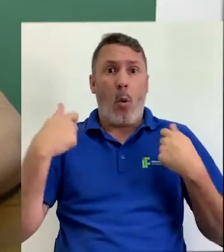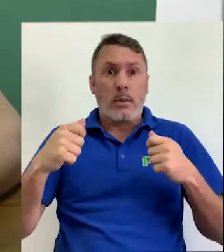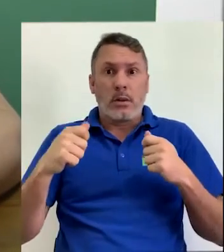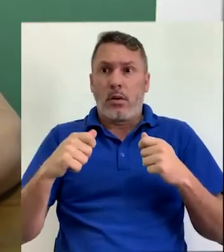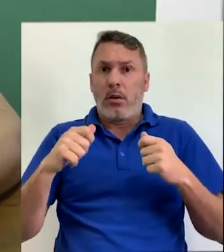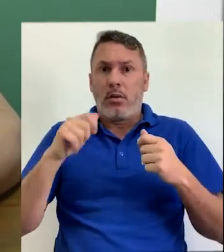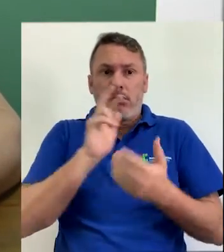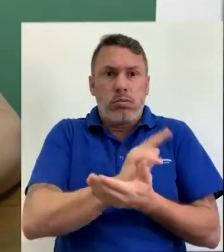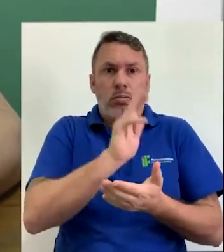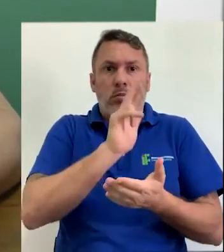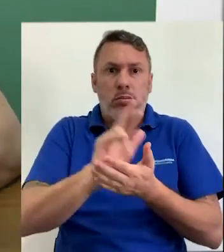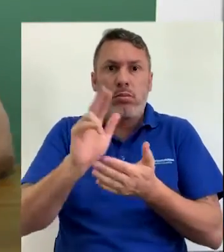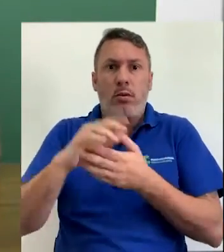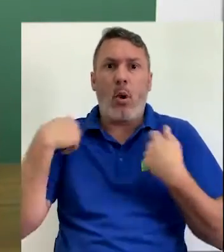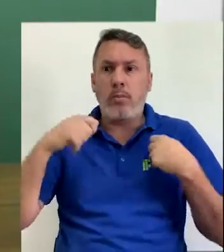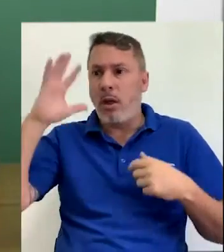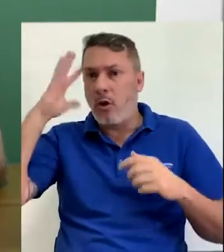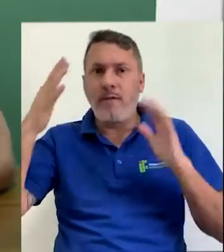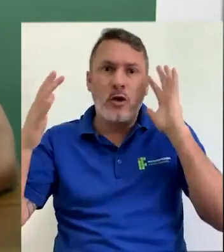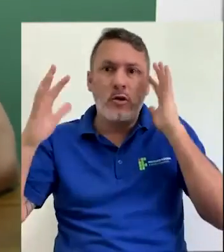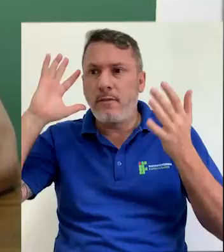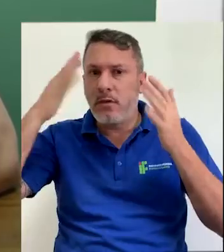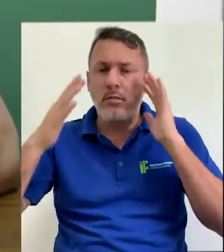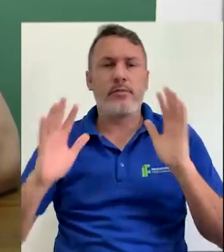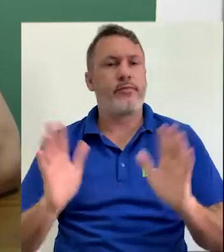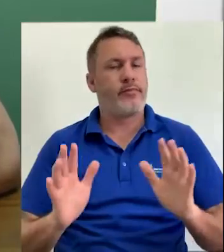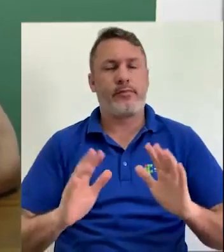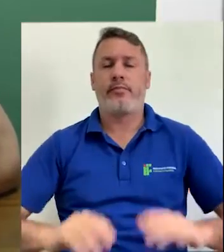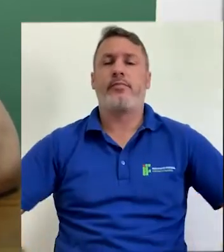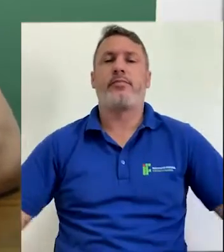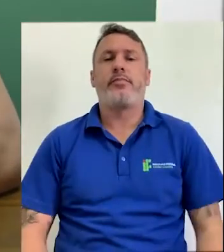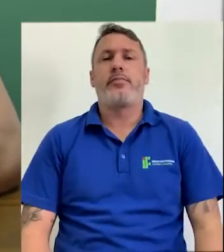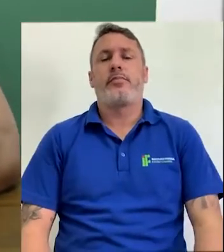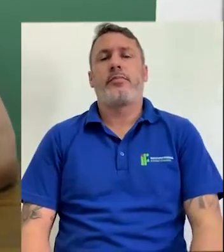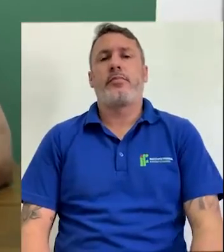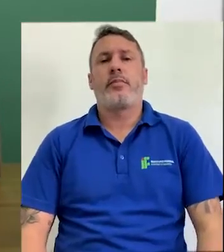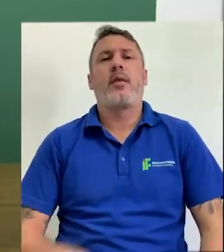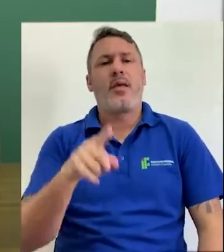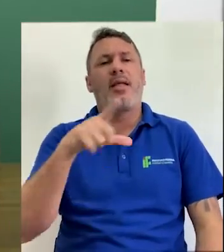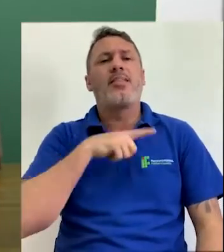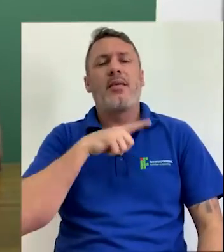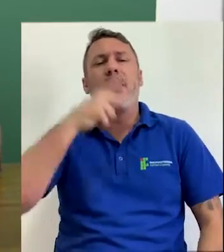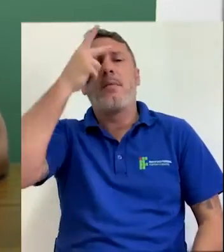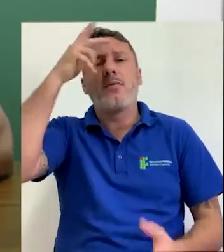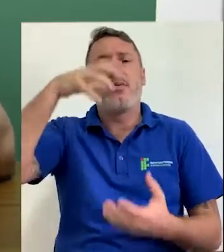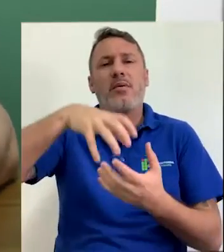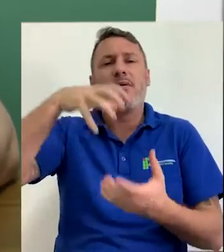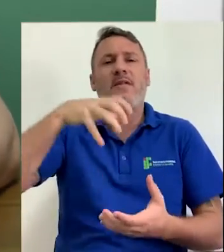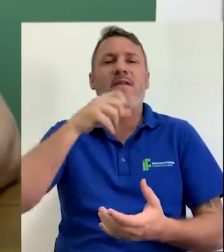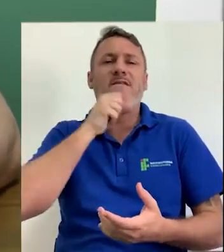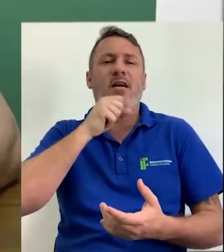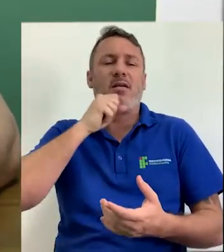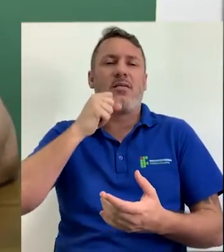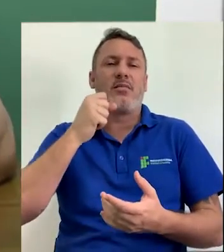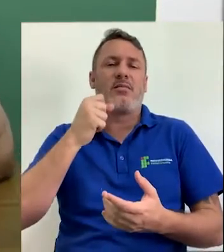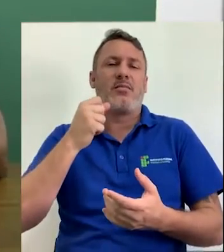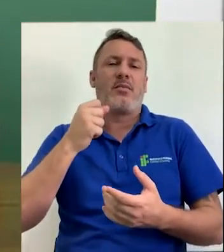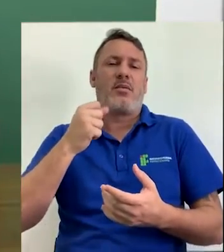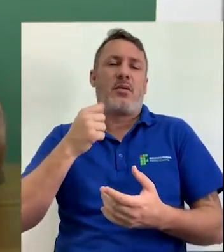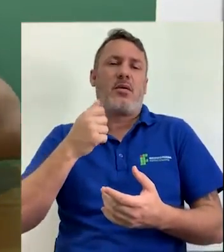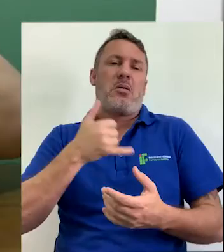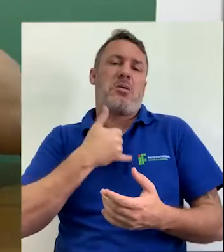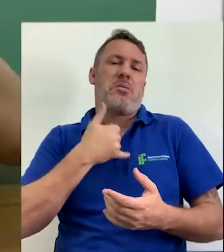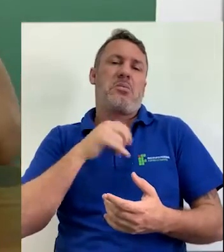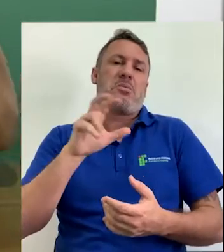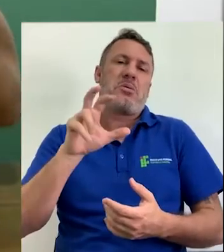conta disso tudo. Tem uma geração acima da minha que você pode, se você for muito jovem, você pode perguntar à